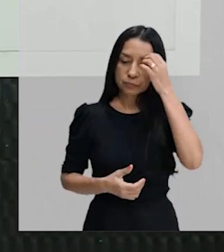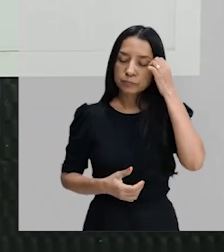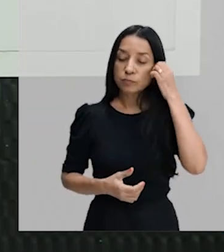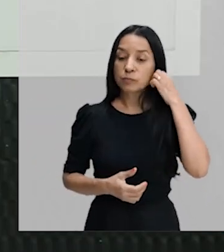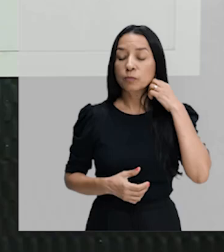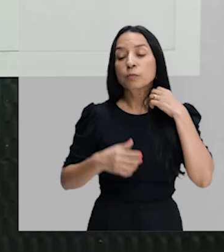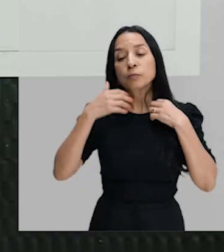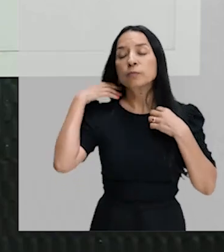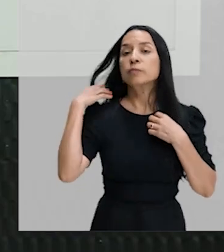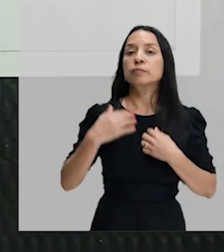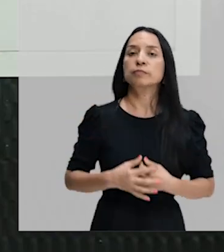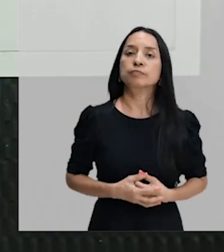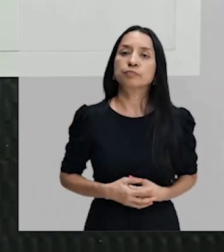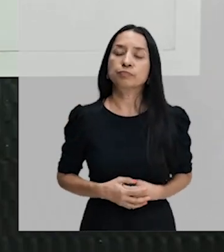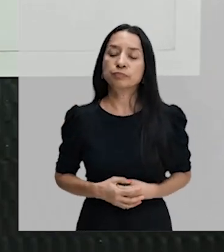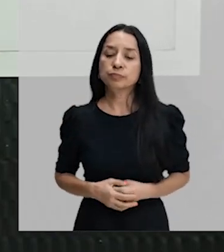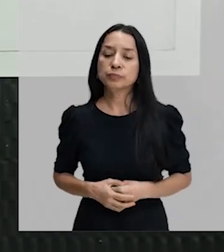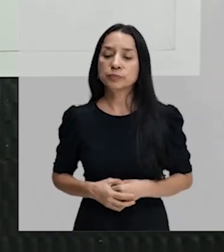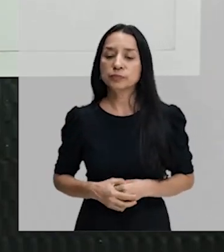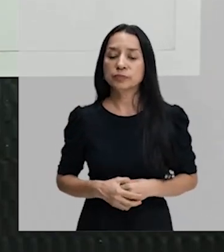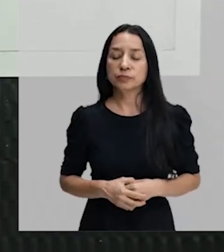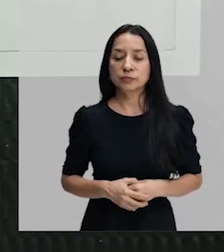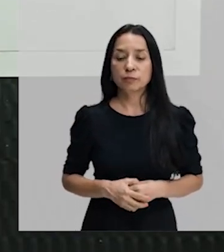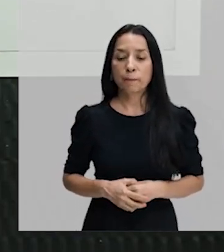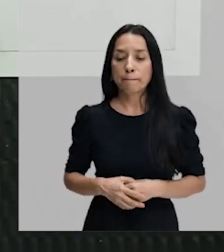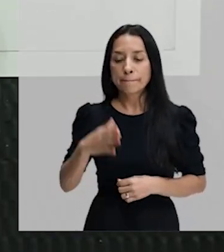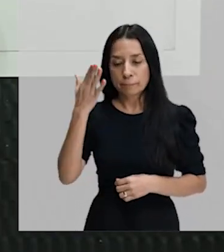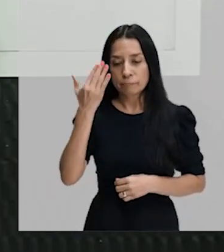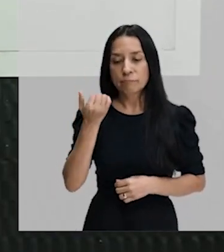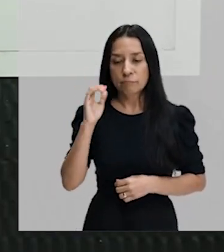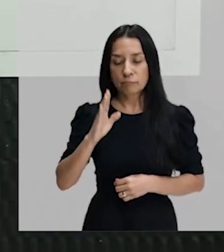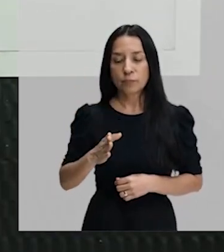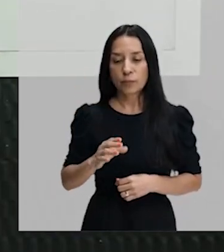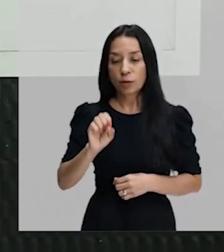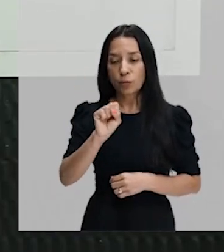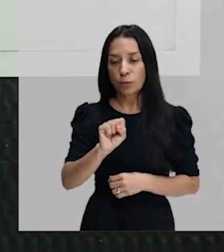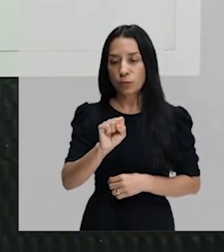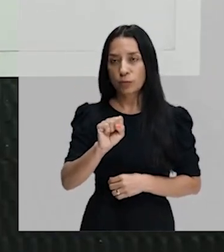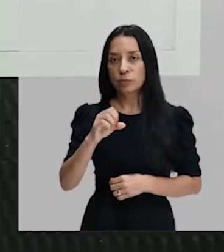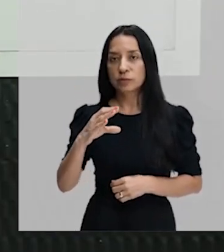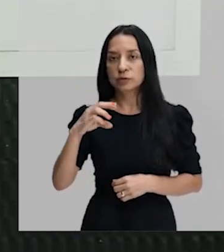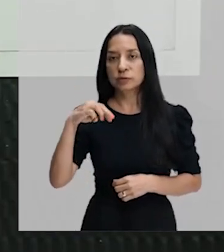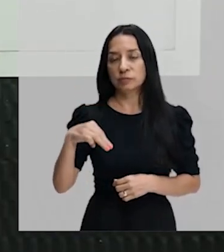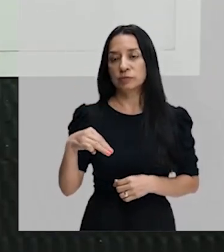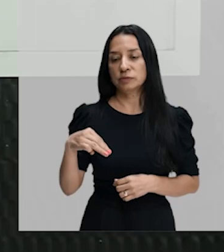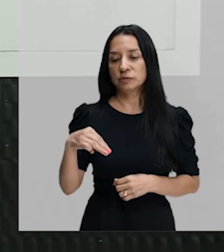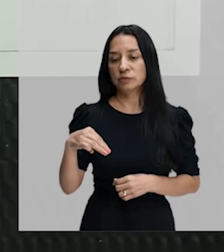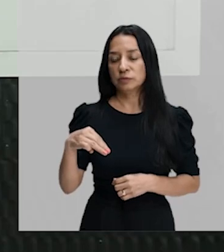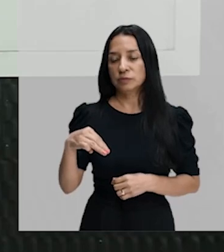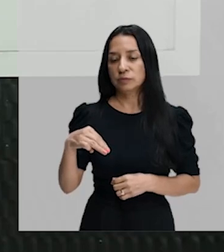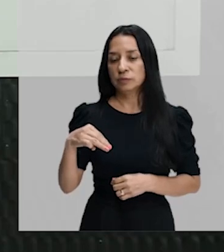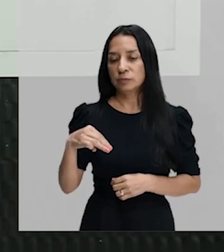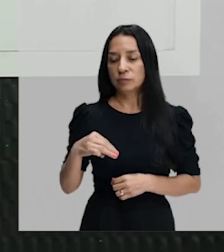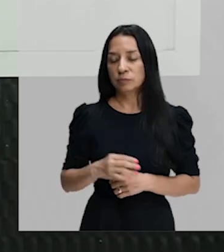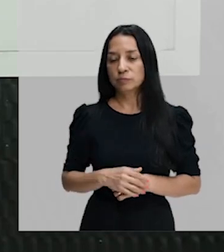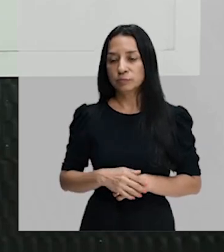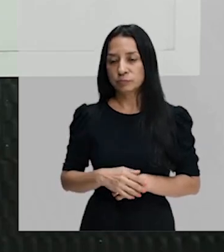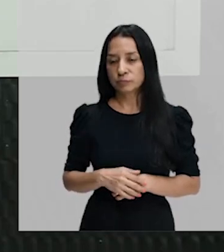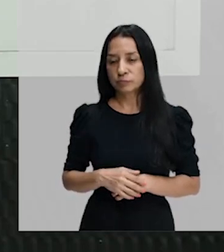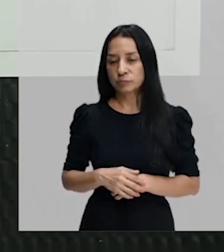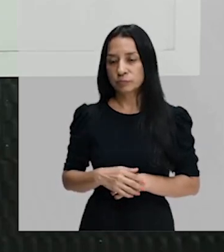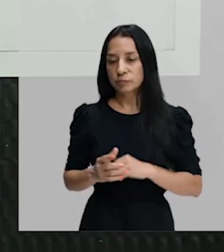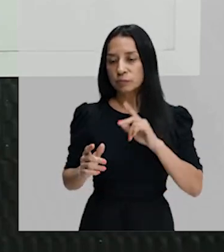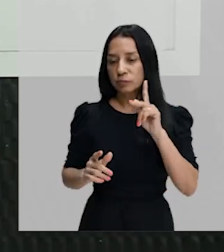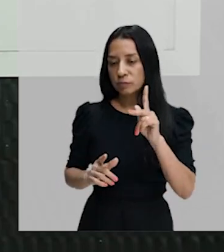ok então nós já sabemos é o 8 né 8 cm e a frequência é 10